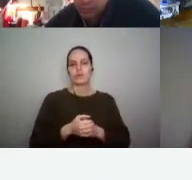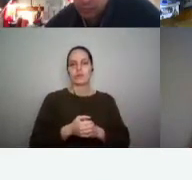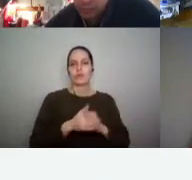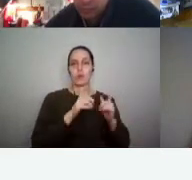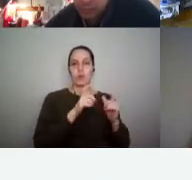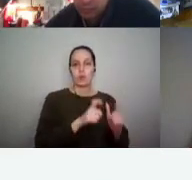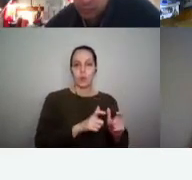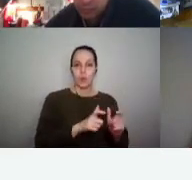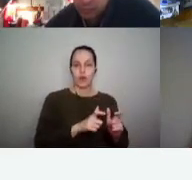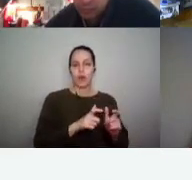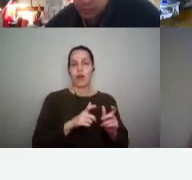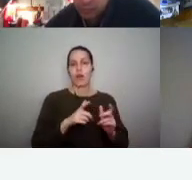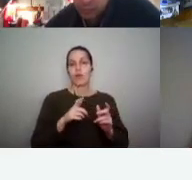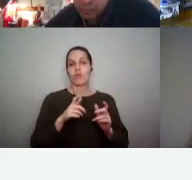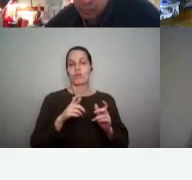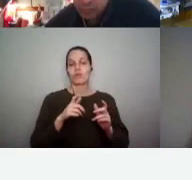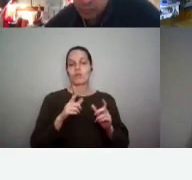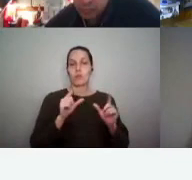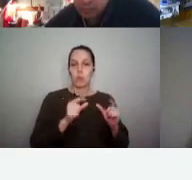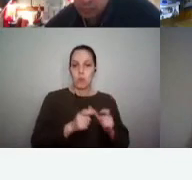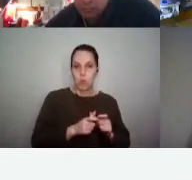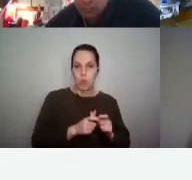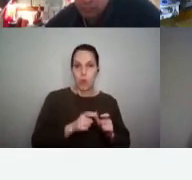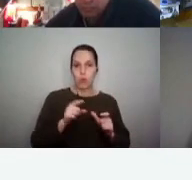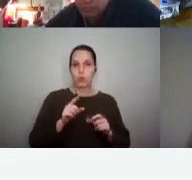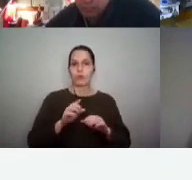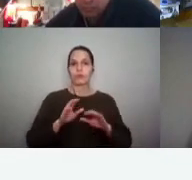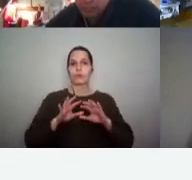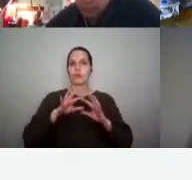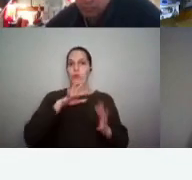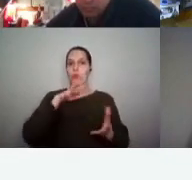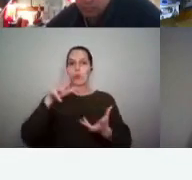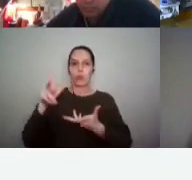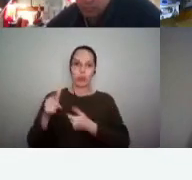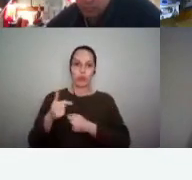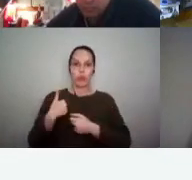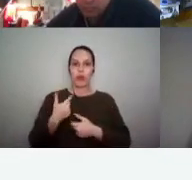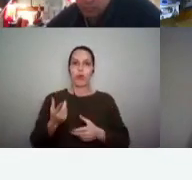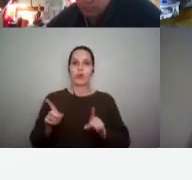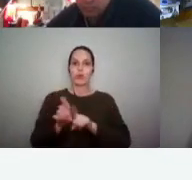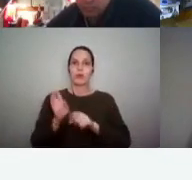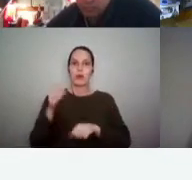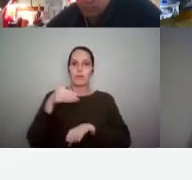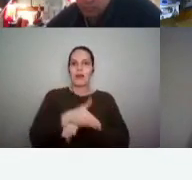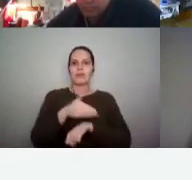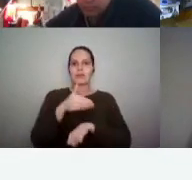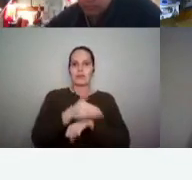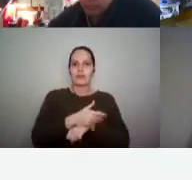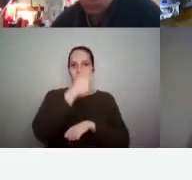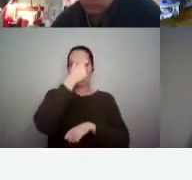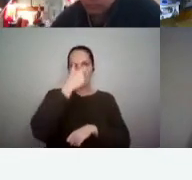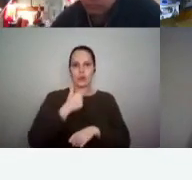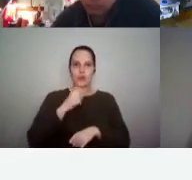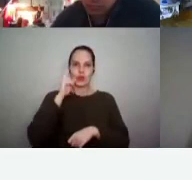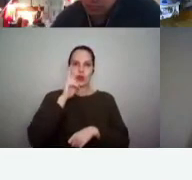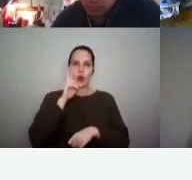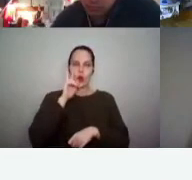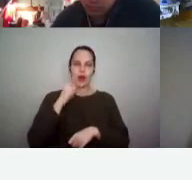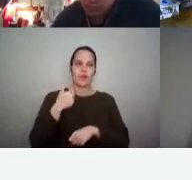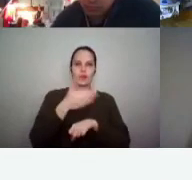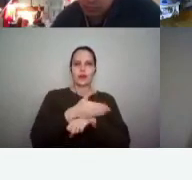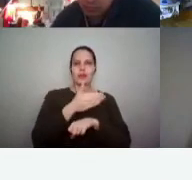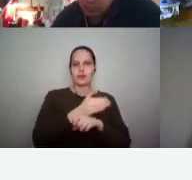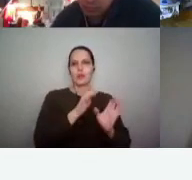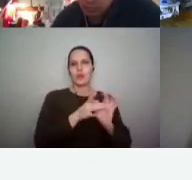e o universal. Eu também sou alguém dentro desse universo, né? Alguém que está historicamente situado nesse contexto,